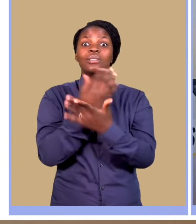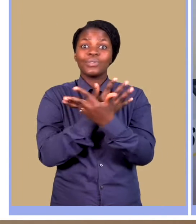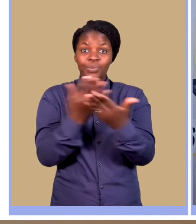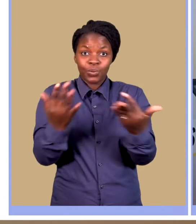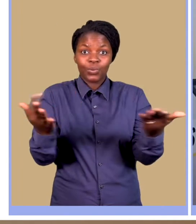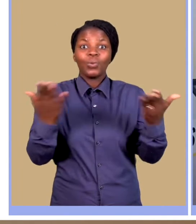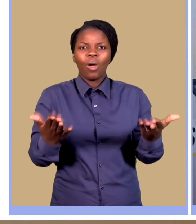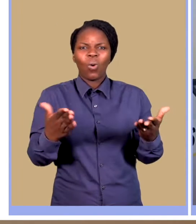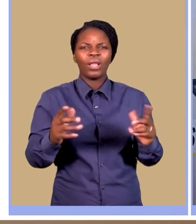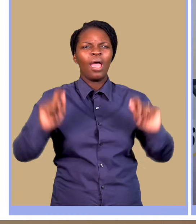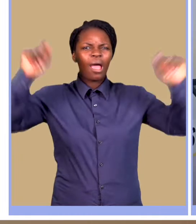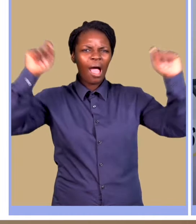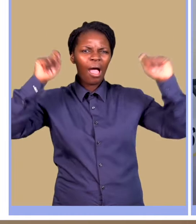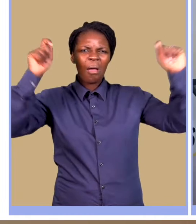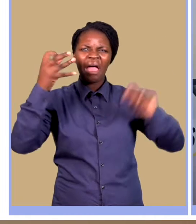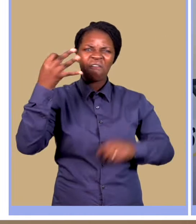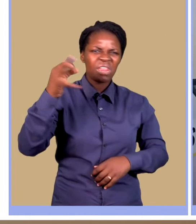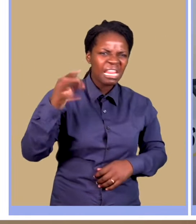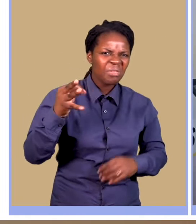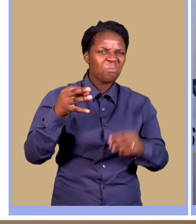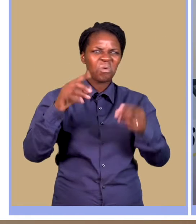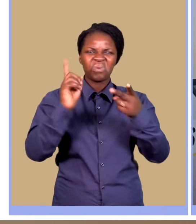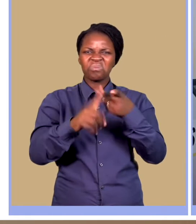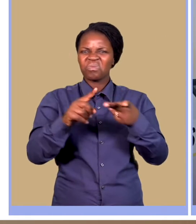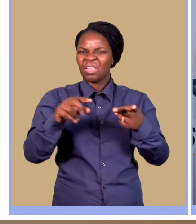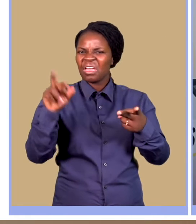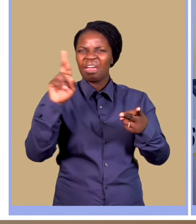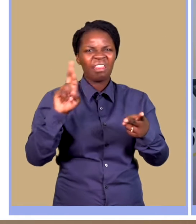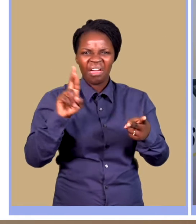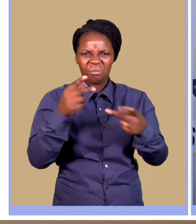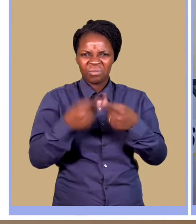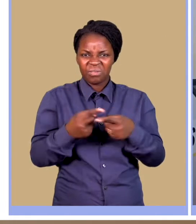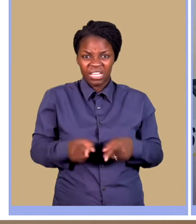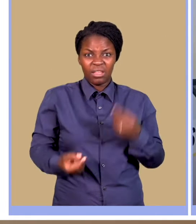distribuição de alguns panfletos de forma desenfreada,